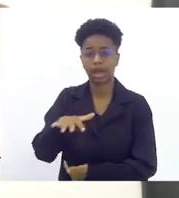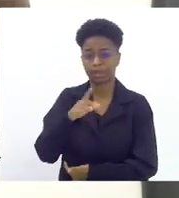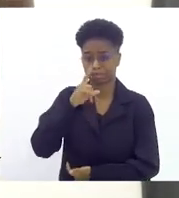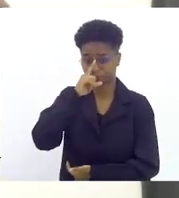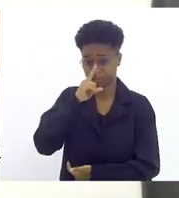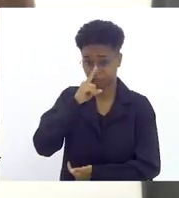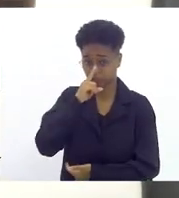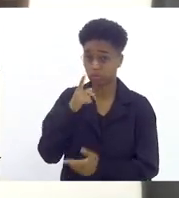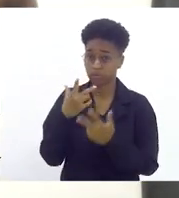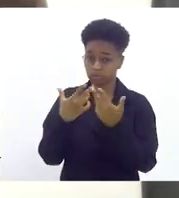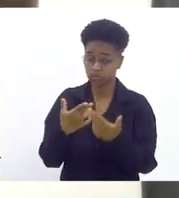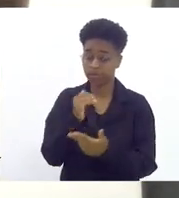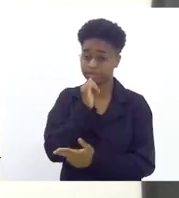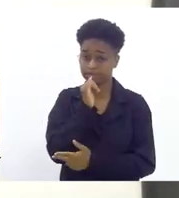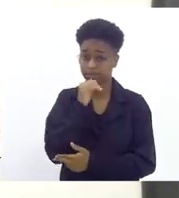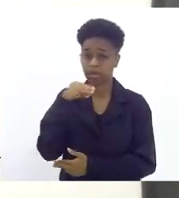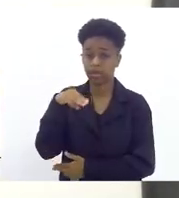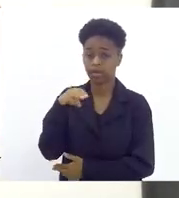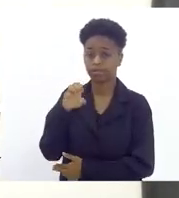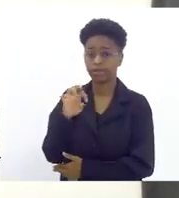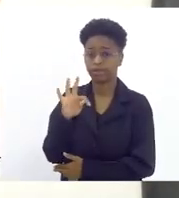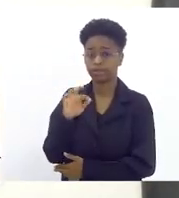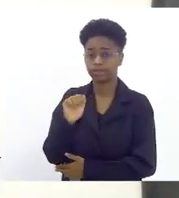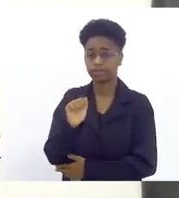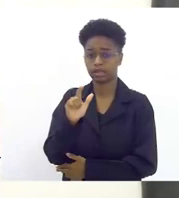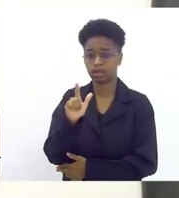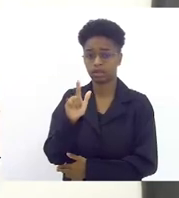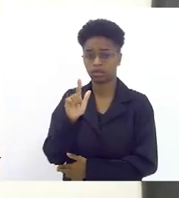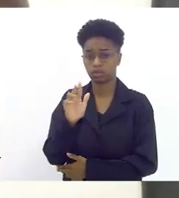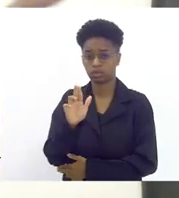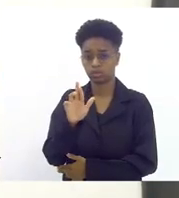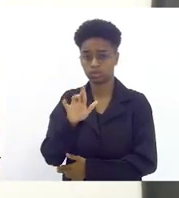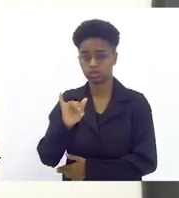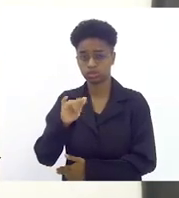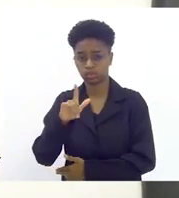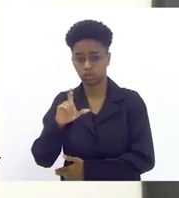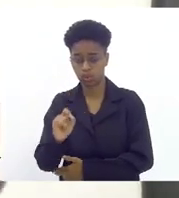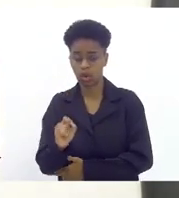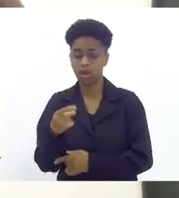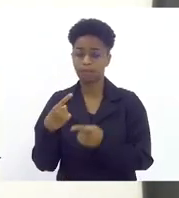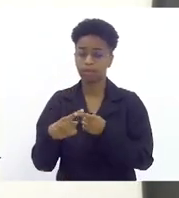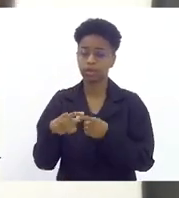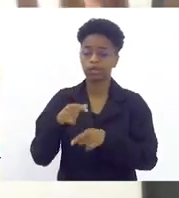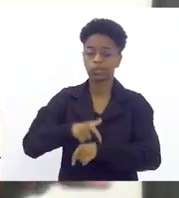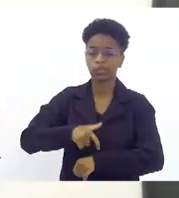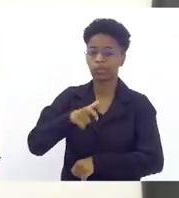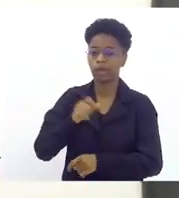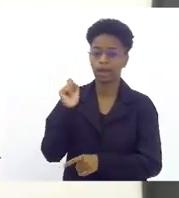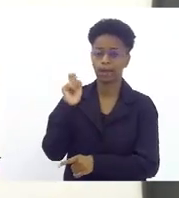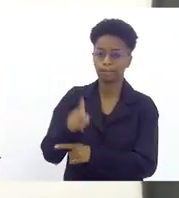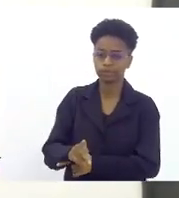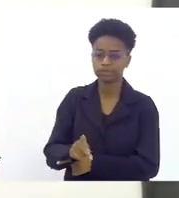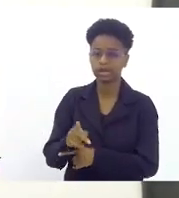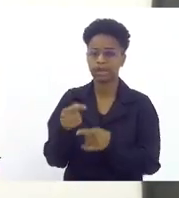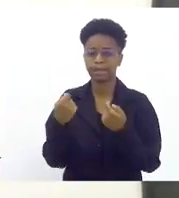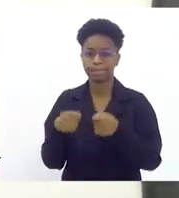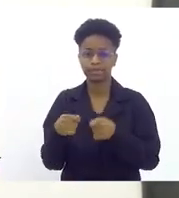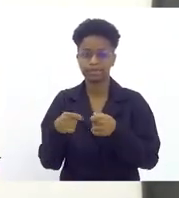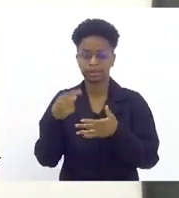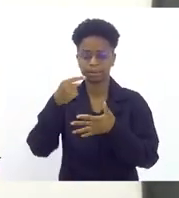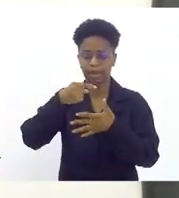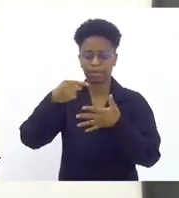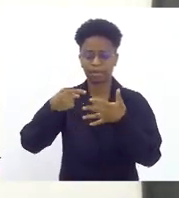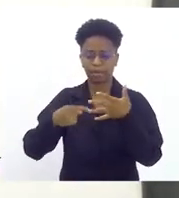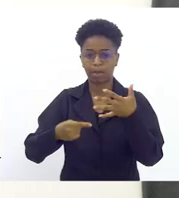como são os metalúrgicos, químicos, etc. Porque tem Recording stopped. Na hora de se aposentar, tem que ter uma série de